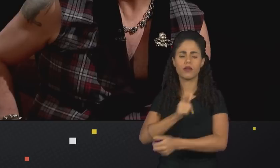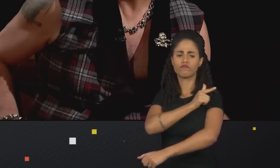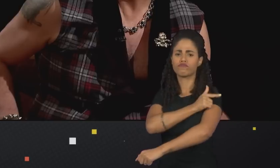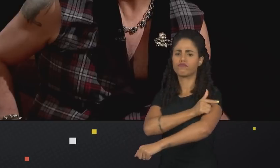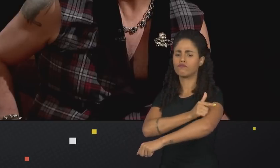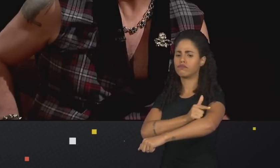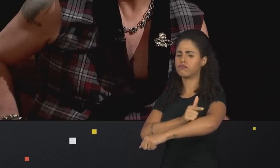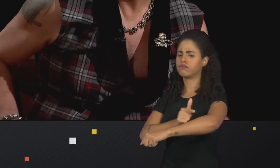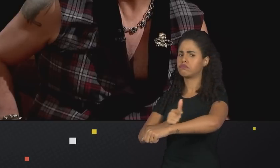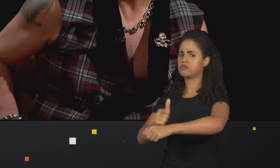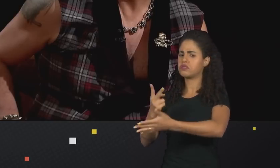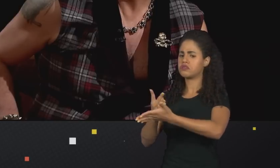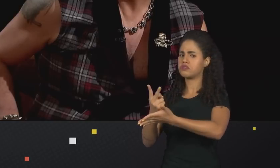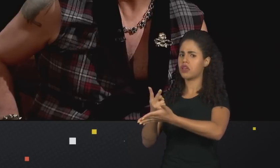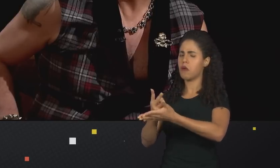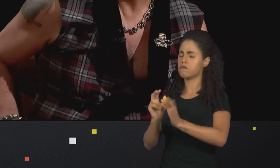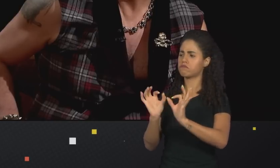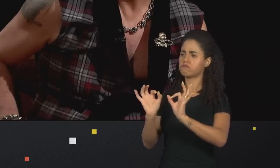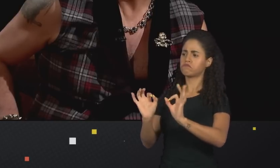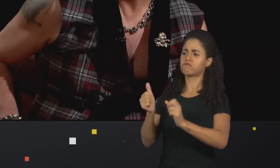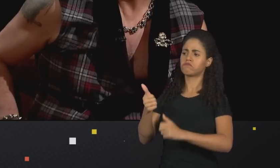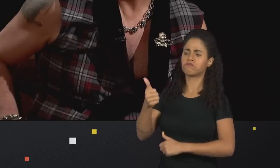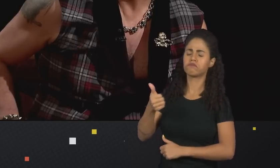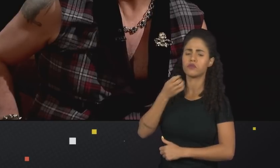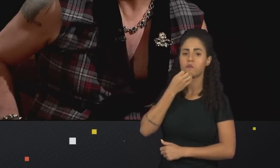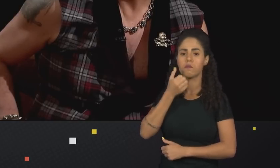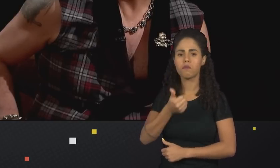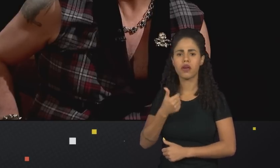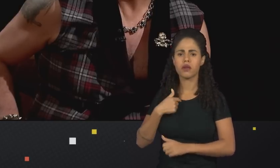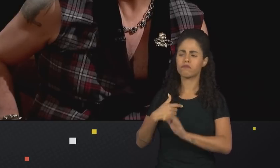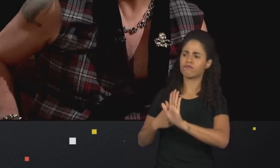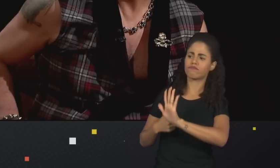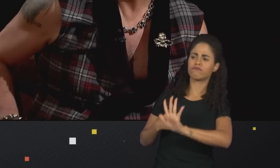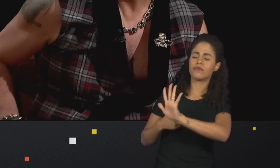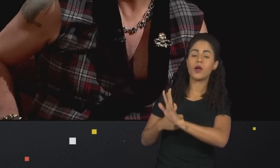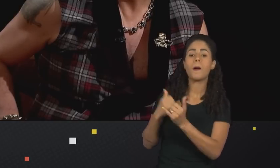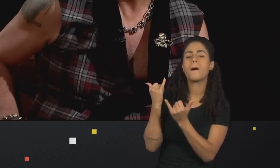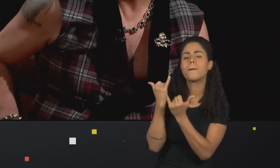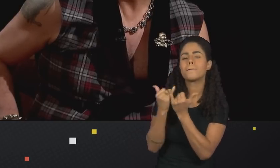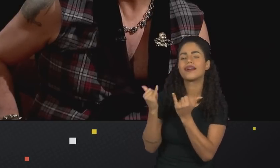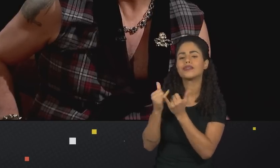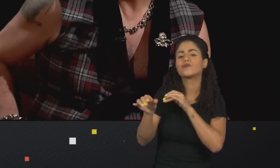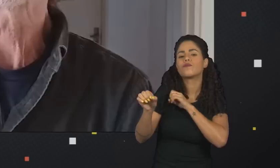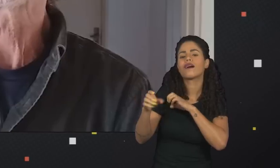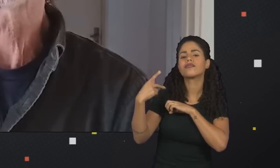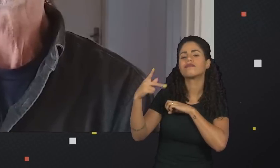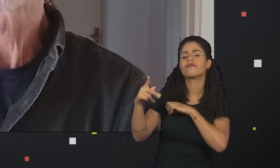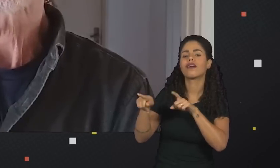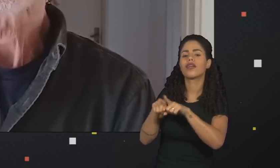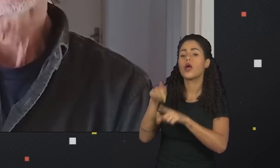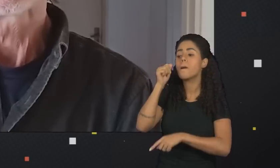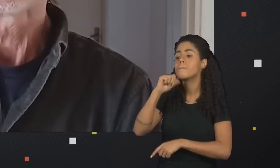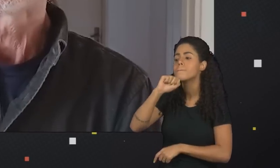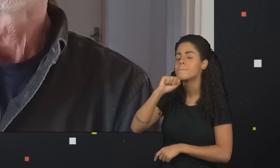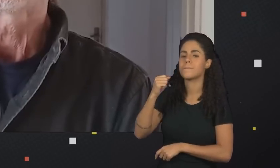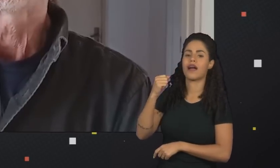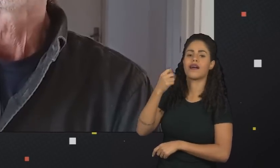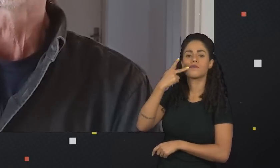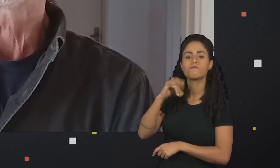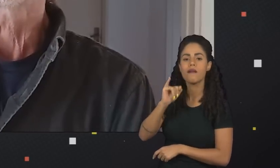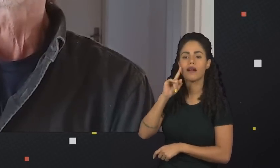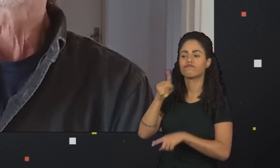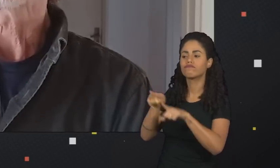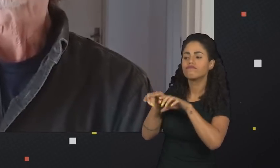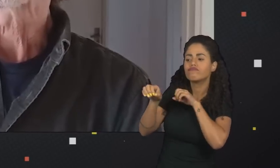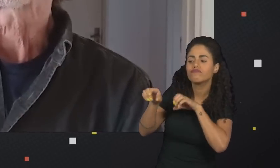educado, elegante, muito parecido com os pais, assim, na postura e tudo.